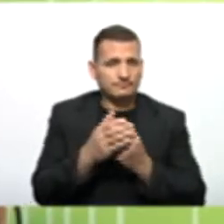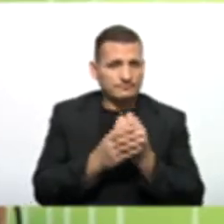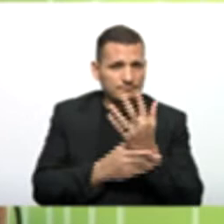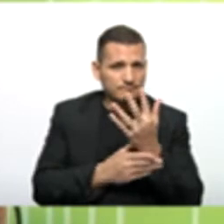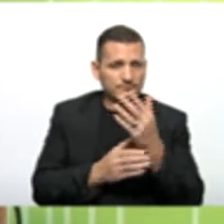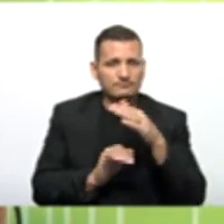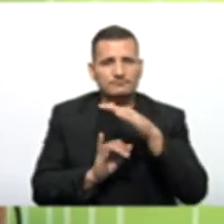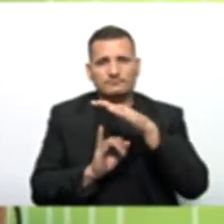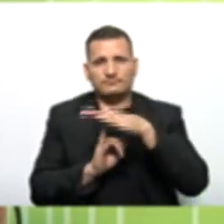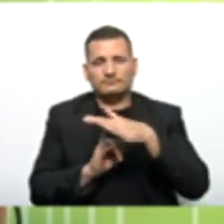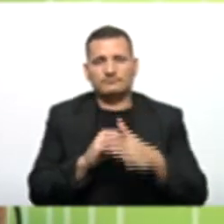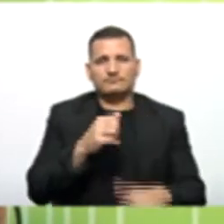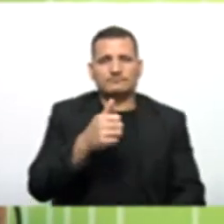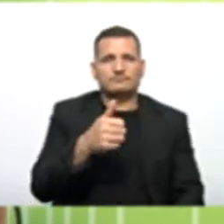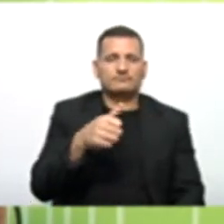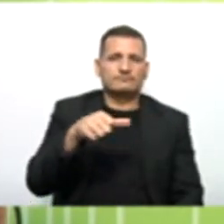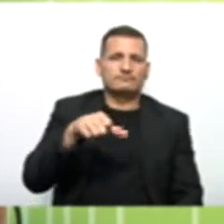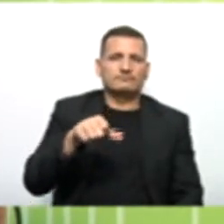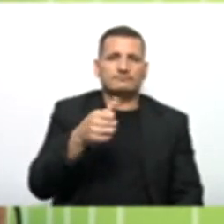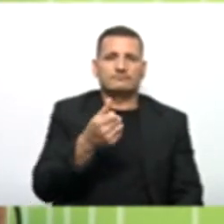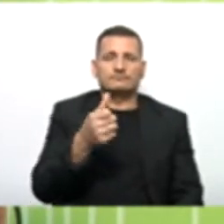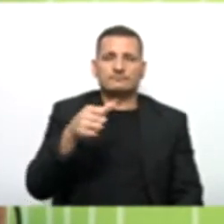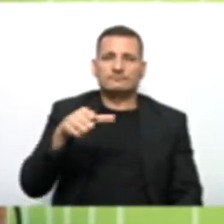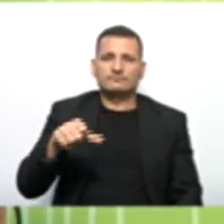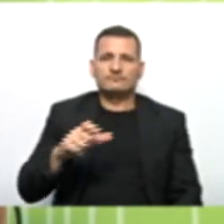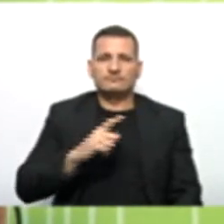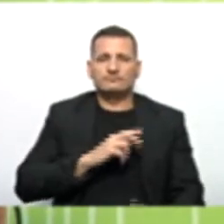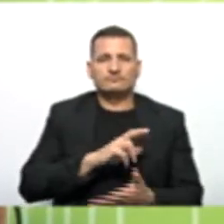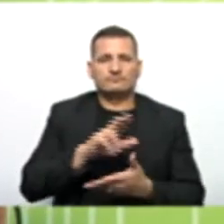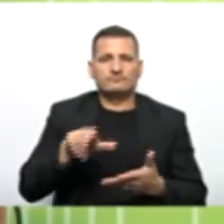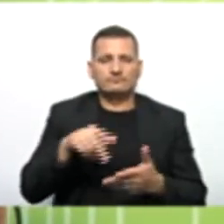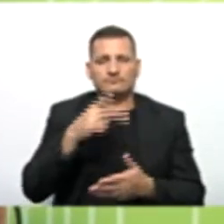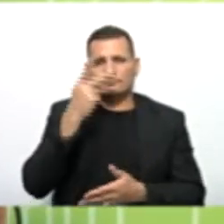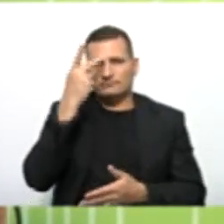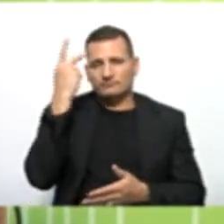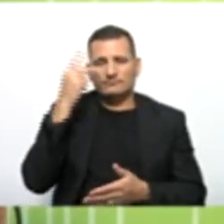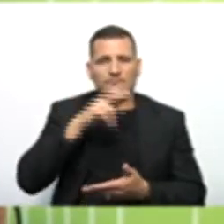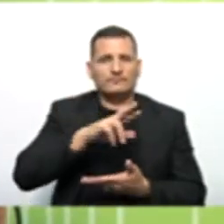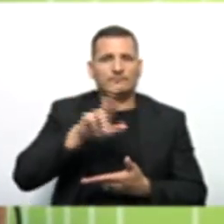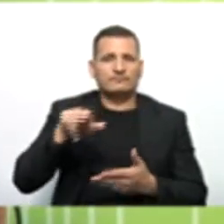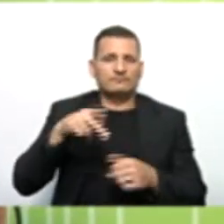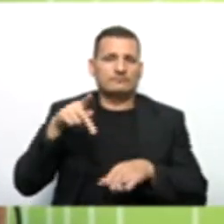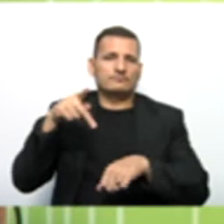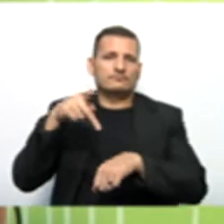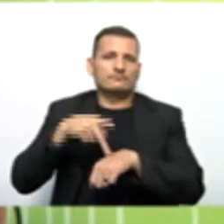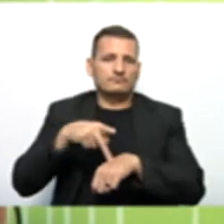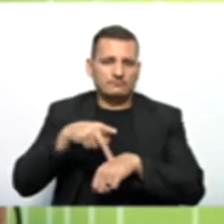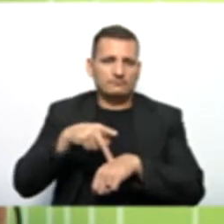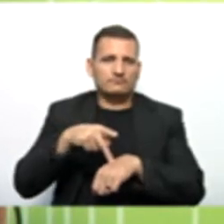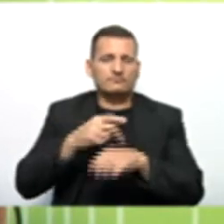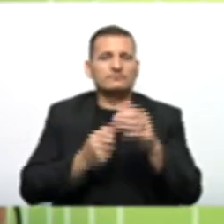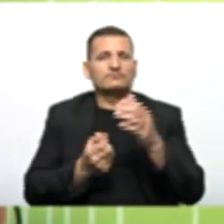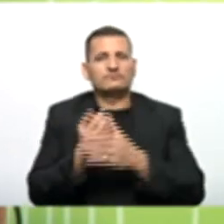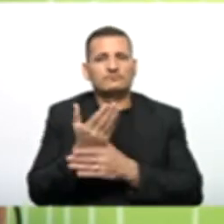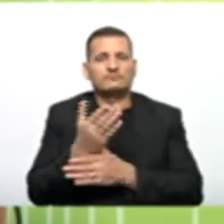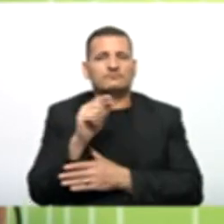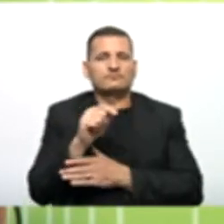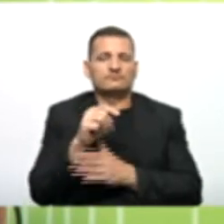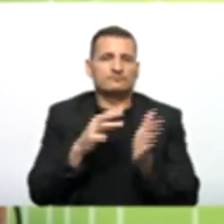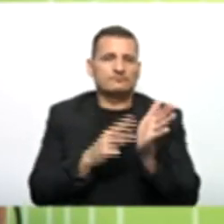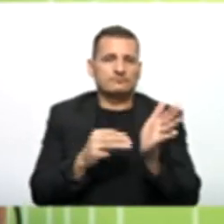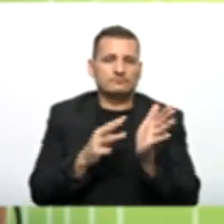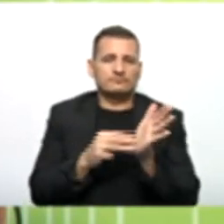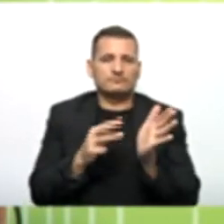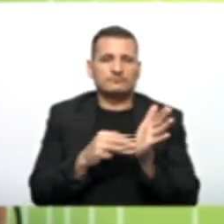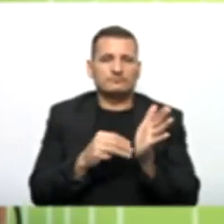em 1969, onde várias pessoas, vários países, vários pensadores se reuniram e criaram o quê? Uma metodologia.